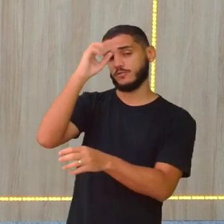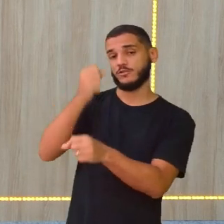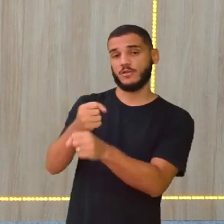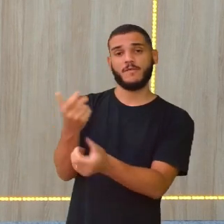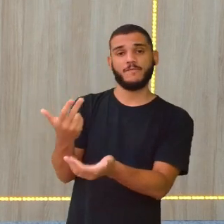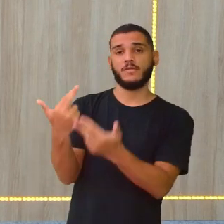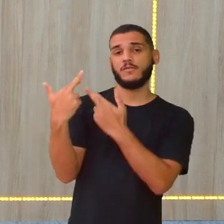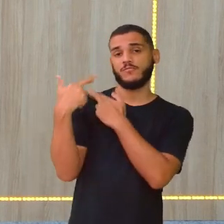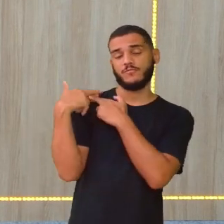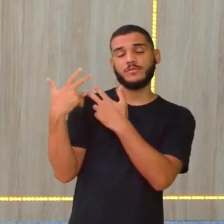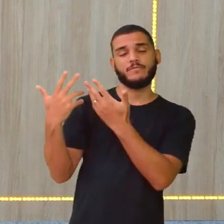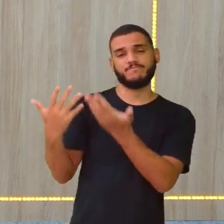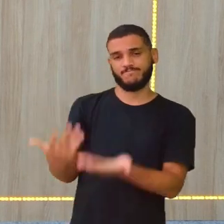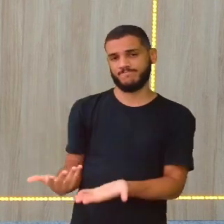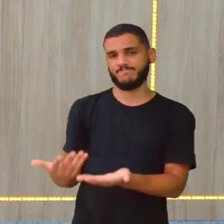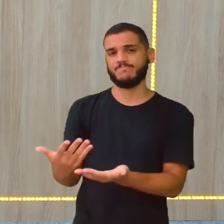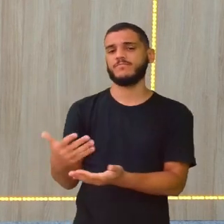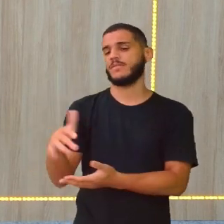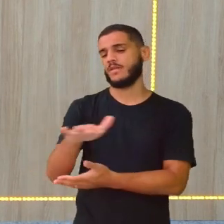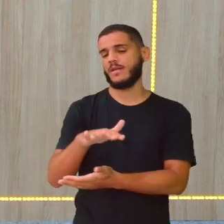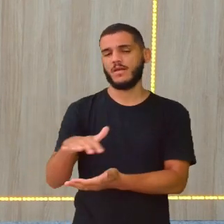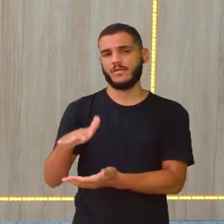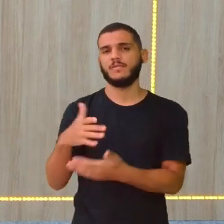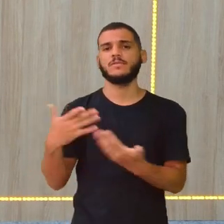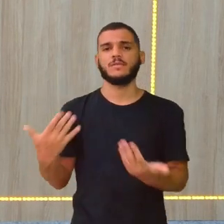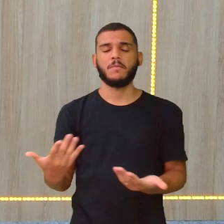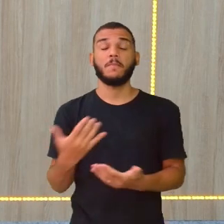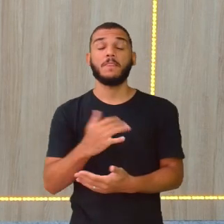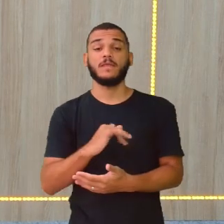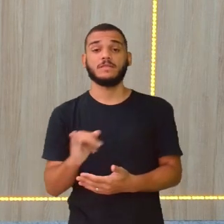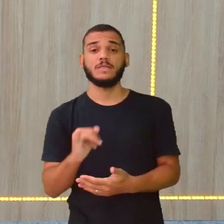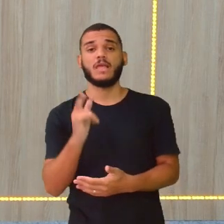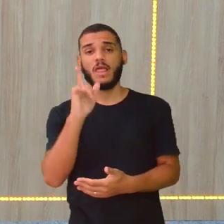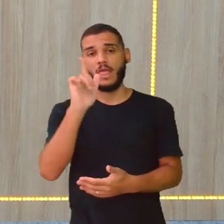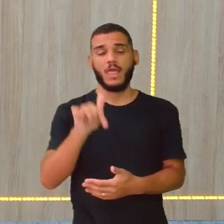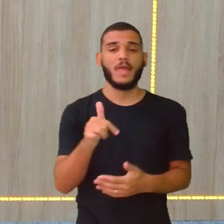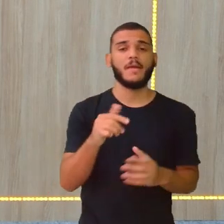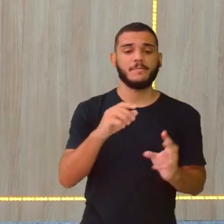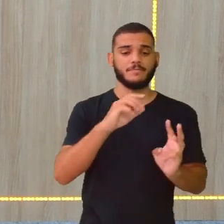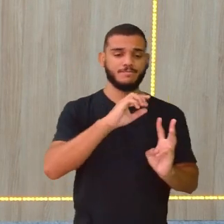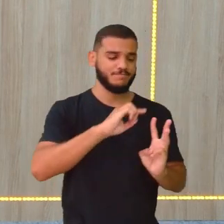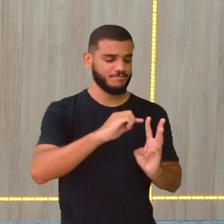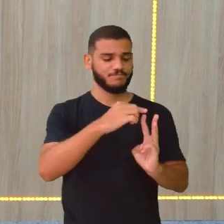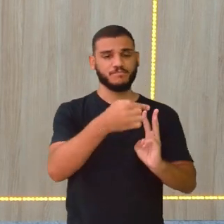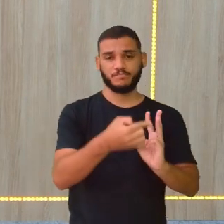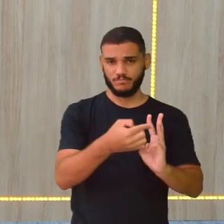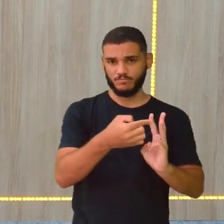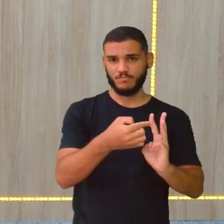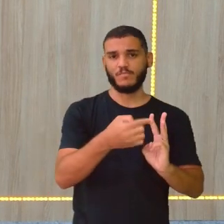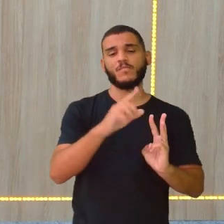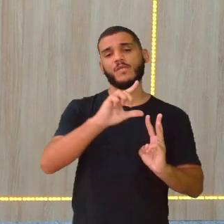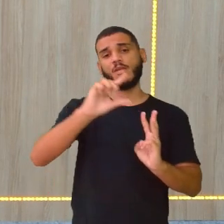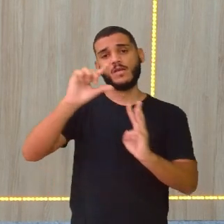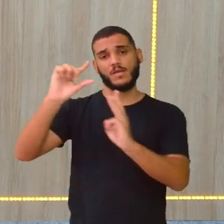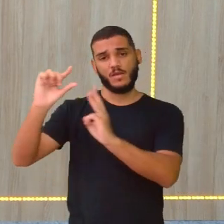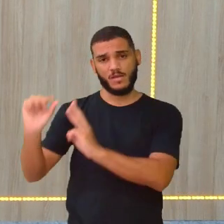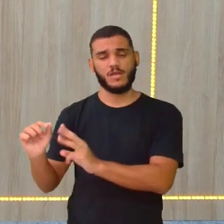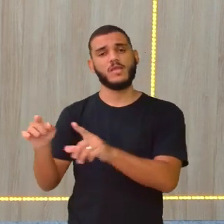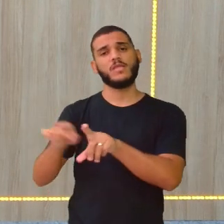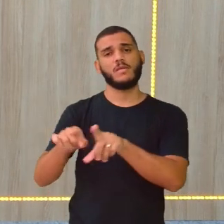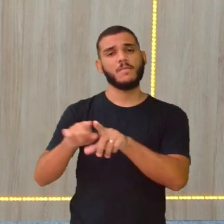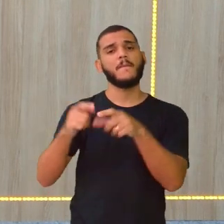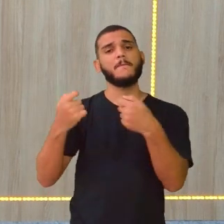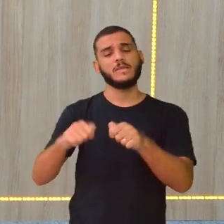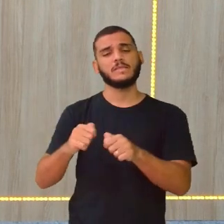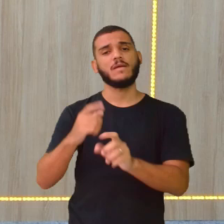pessoa responsável por aquele local. Então, se eles eram reis, eles teriam, não é, naquele momento que procurar o